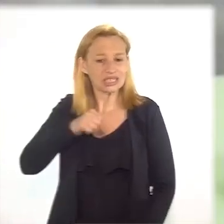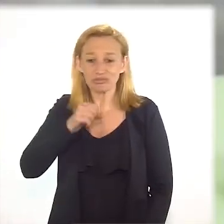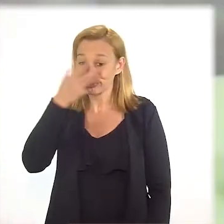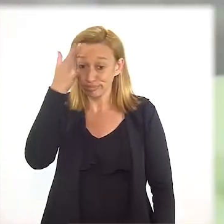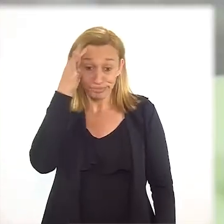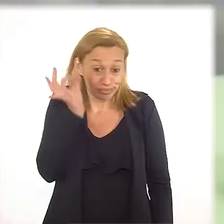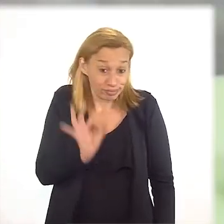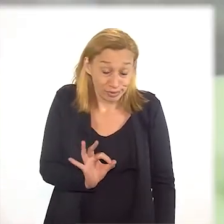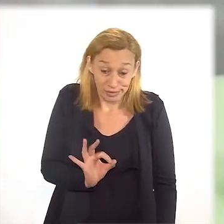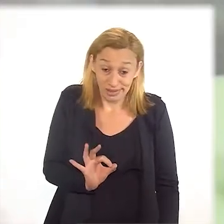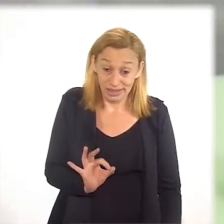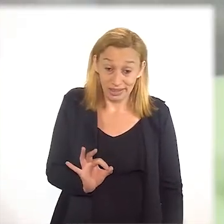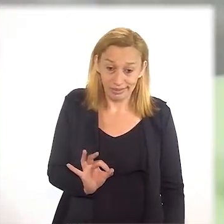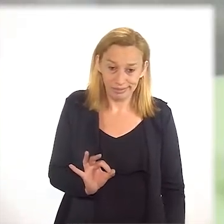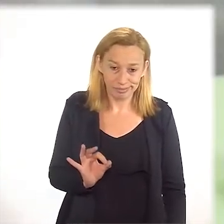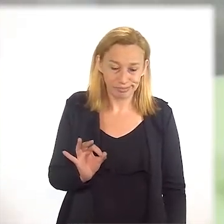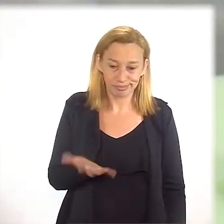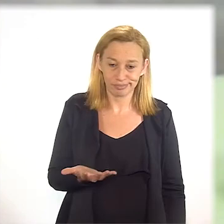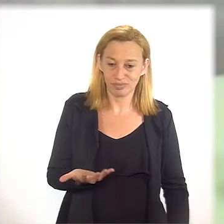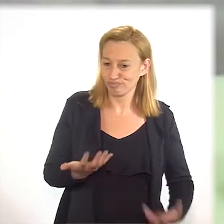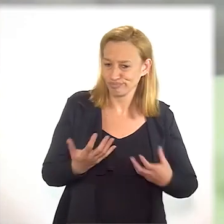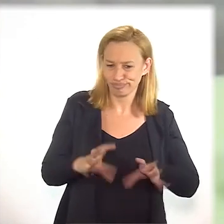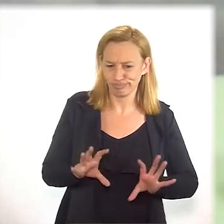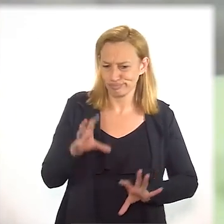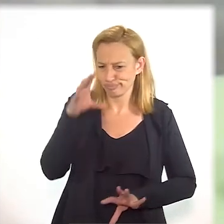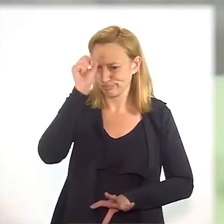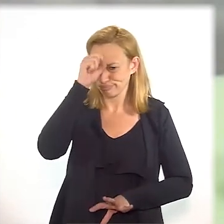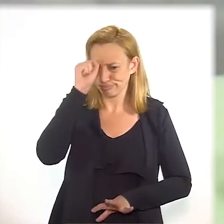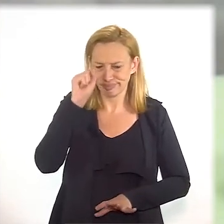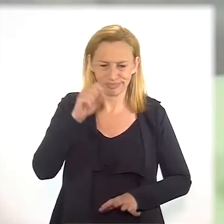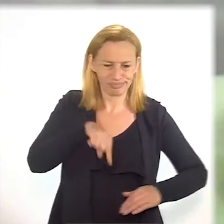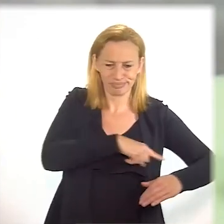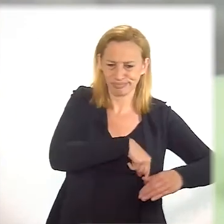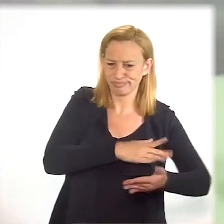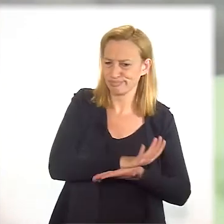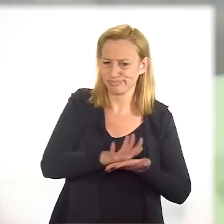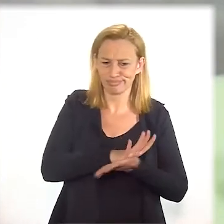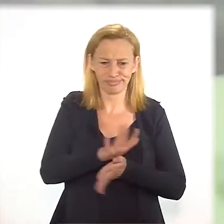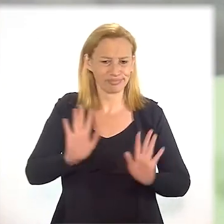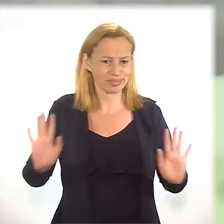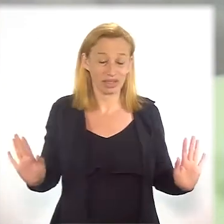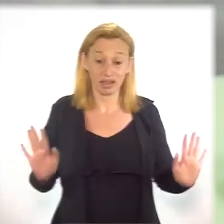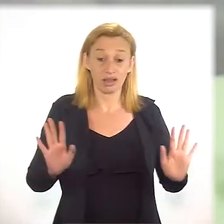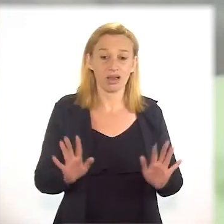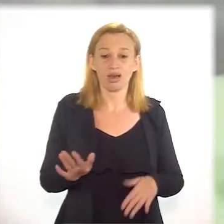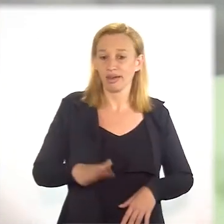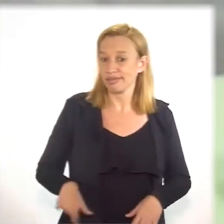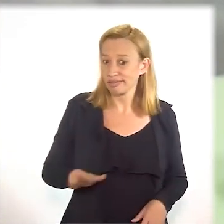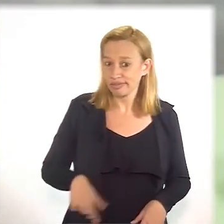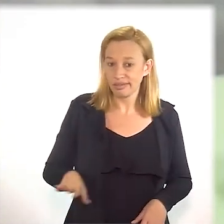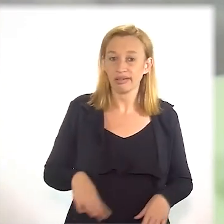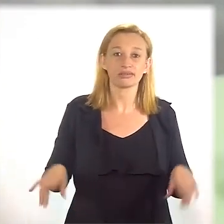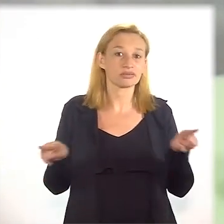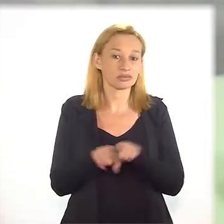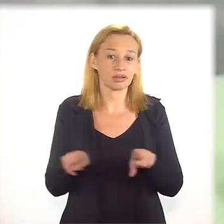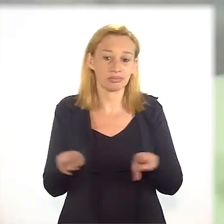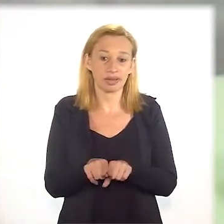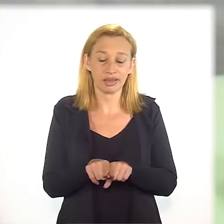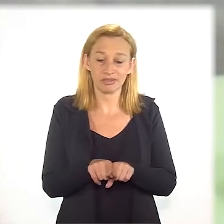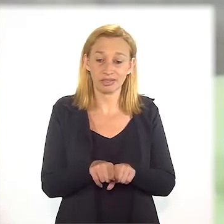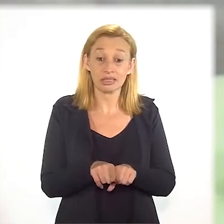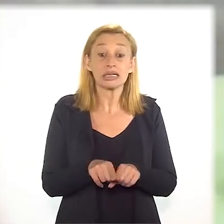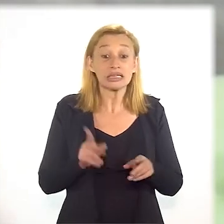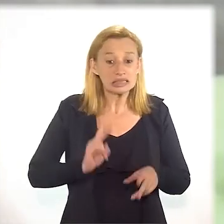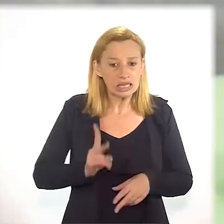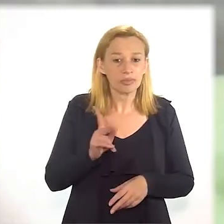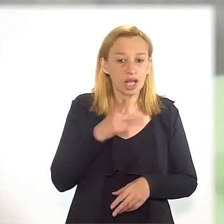não sabiam fazer nada, super interessados em culinária, com programas até na televisão. E as crianças também, eu sempre tento estimular